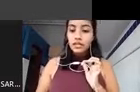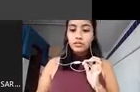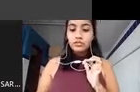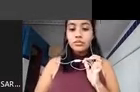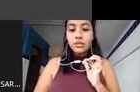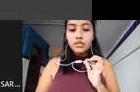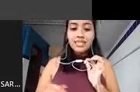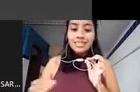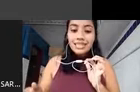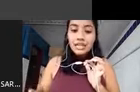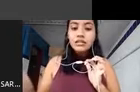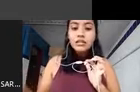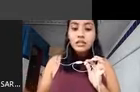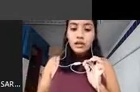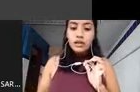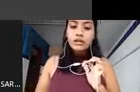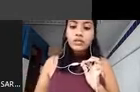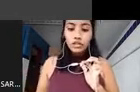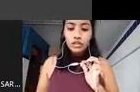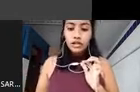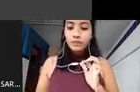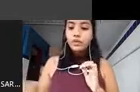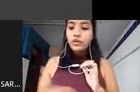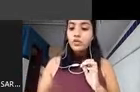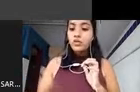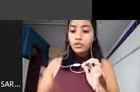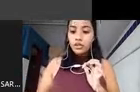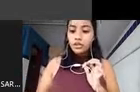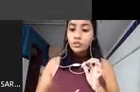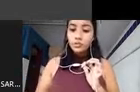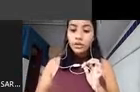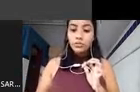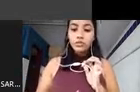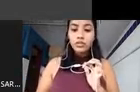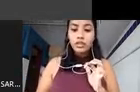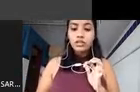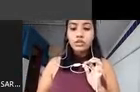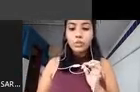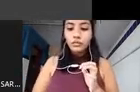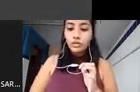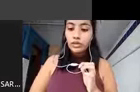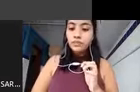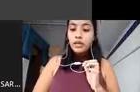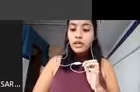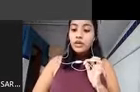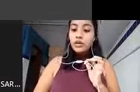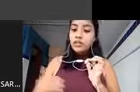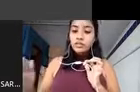está localizado nos limites da Zeia Parque Guajará. O projeto propõe a macrodrenagem do rio